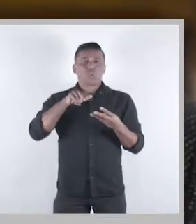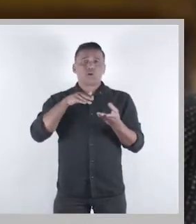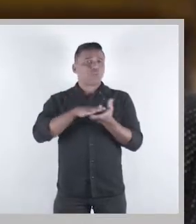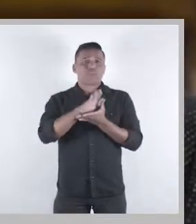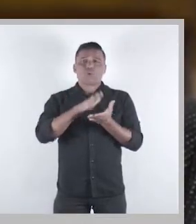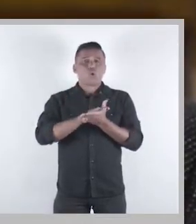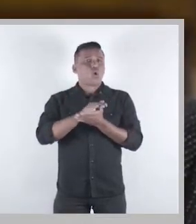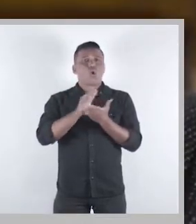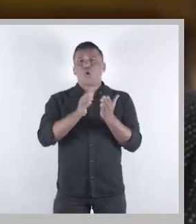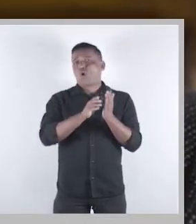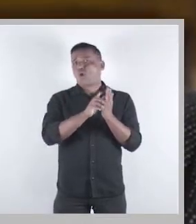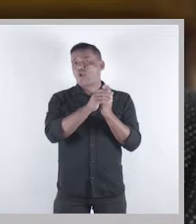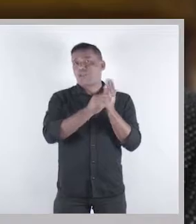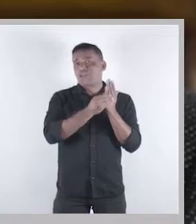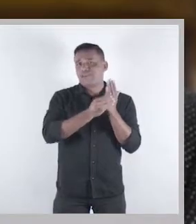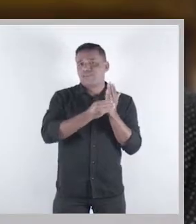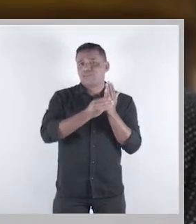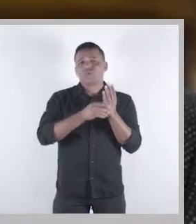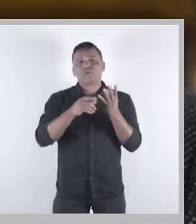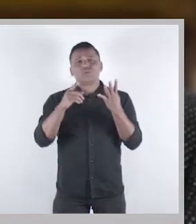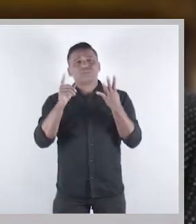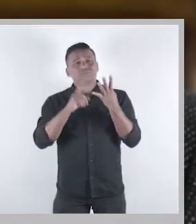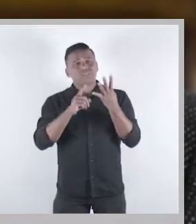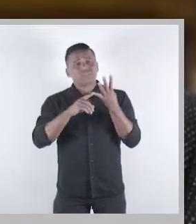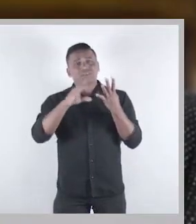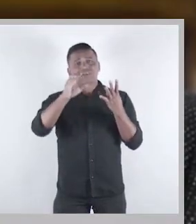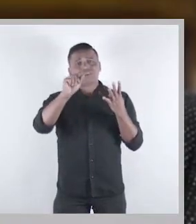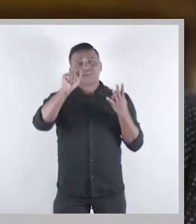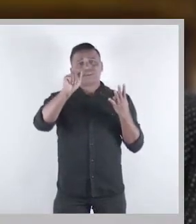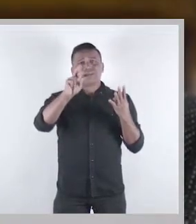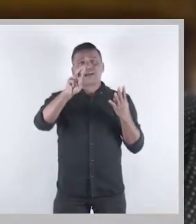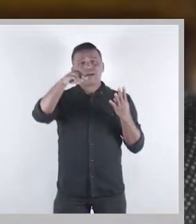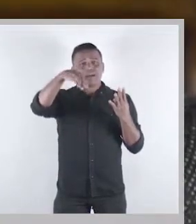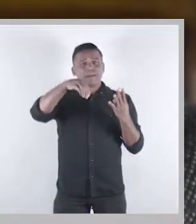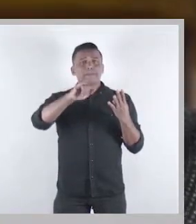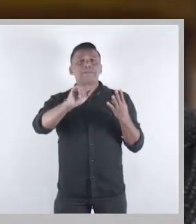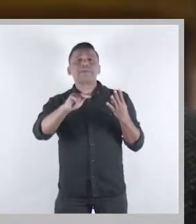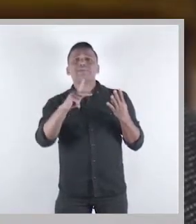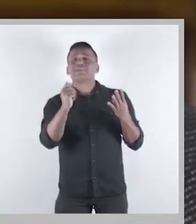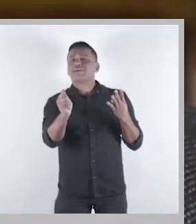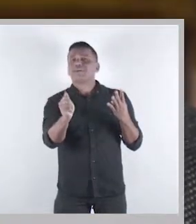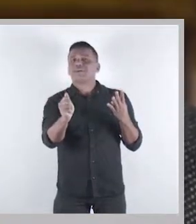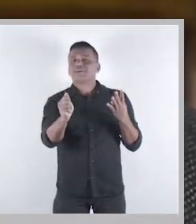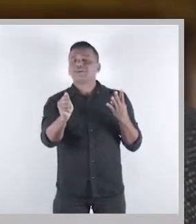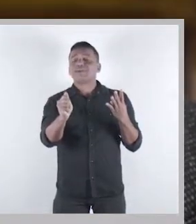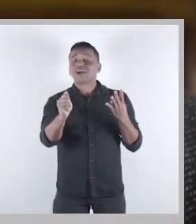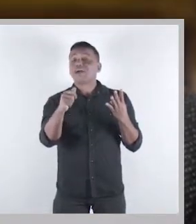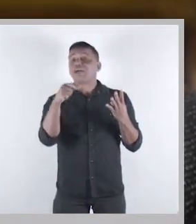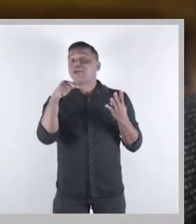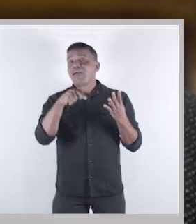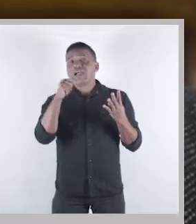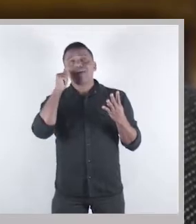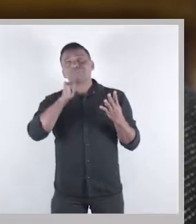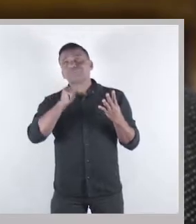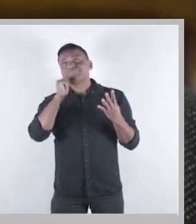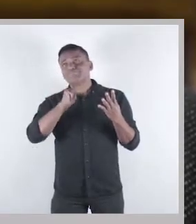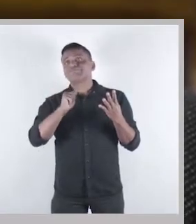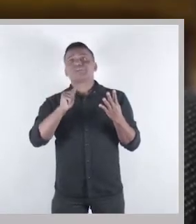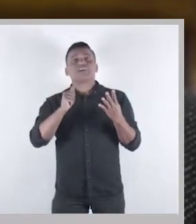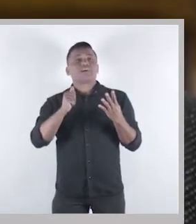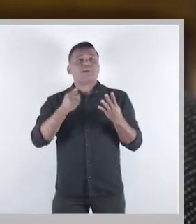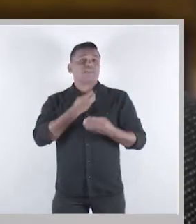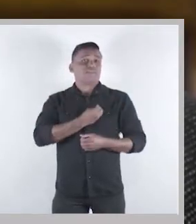intimamente ao lado de Carminha ela ela hoje mora em Niterói morou em Belo Horizonte tô assim